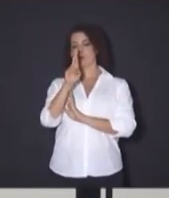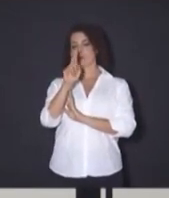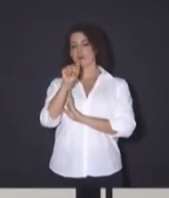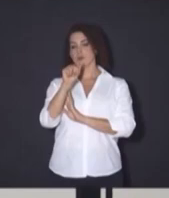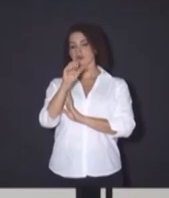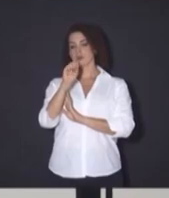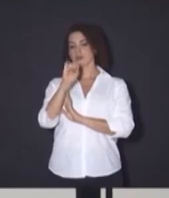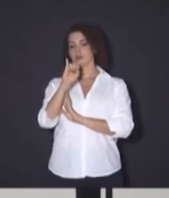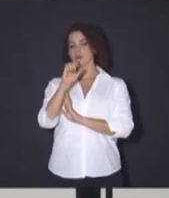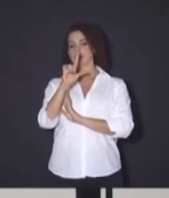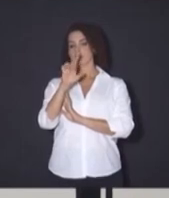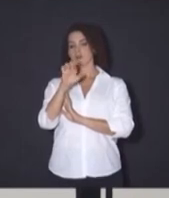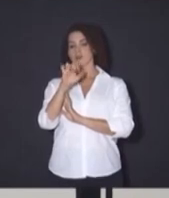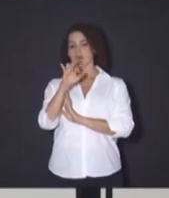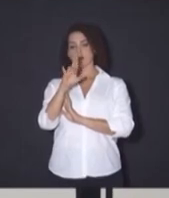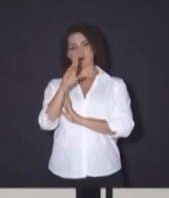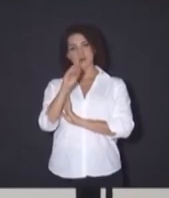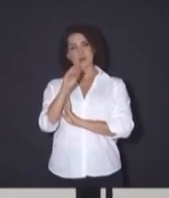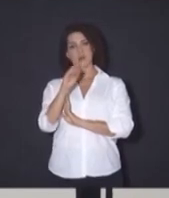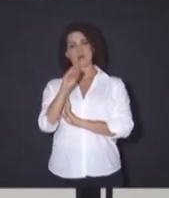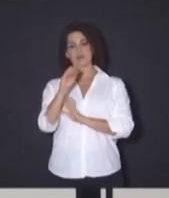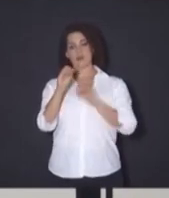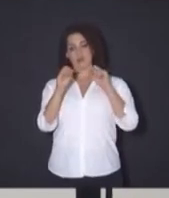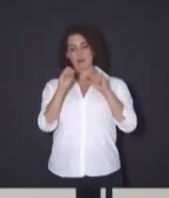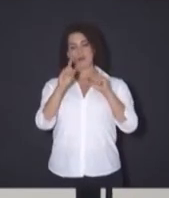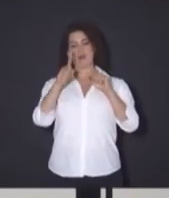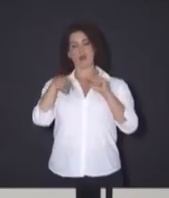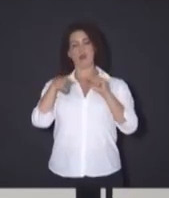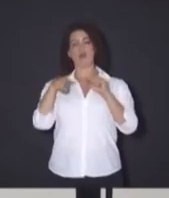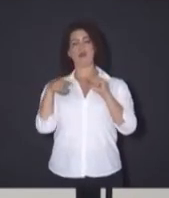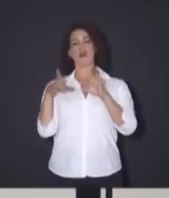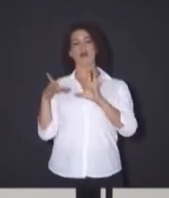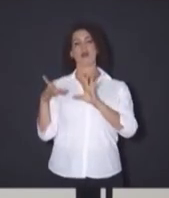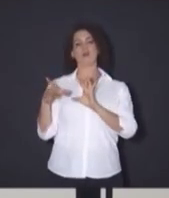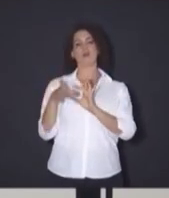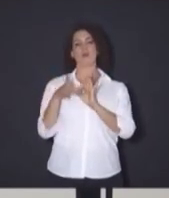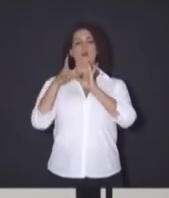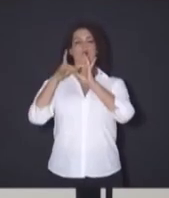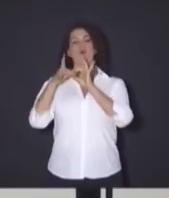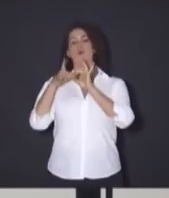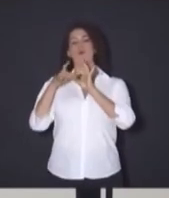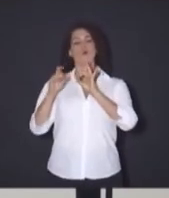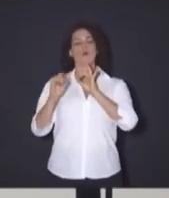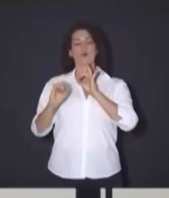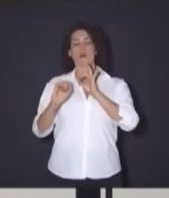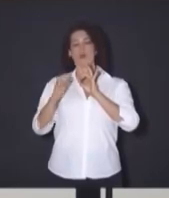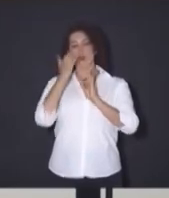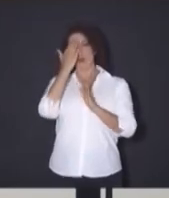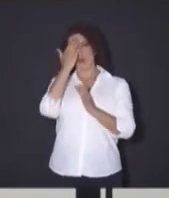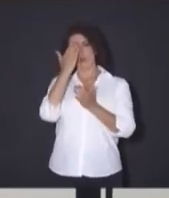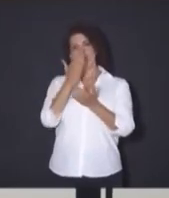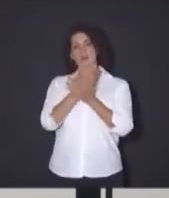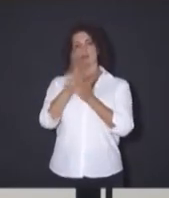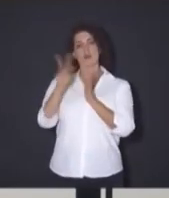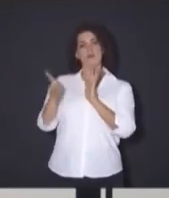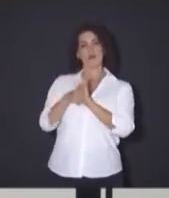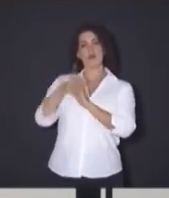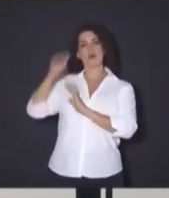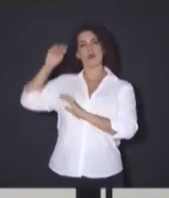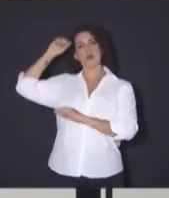e que mantém o nosso elo, né, com as crenças que chegaram de lá e que